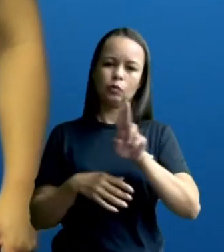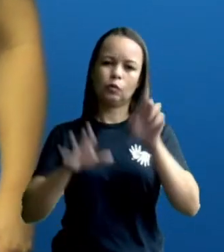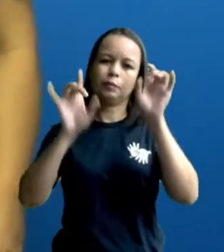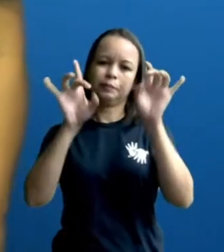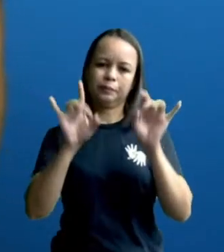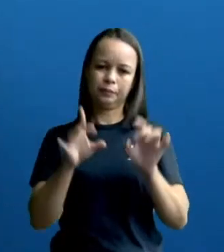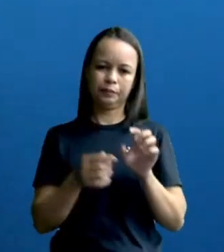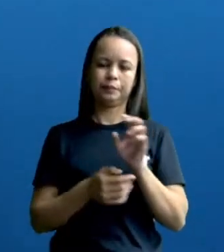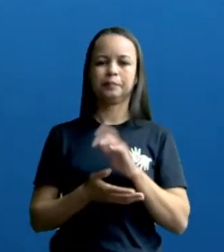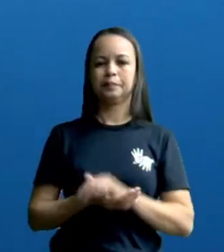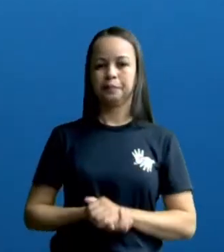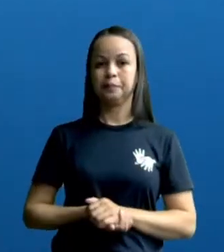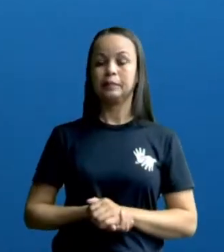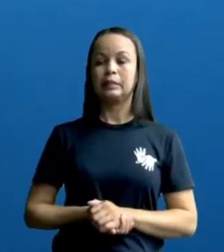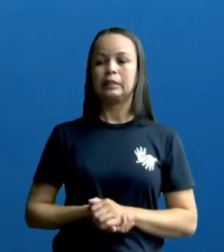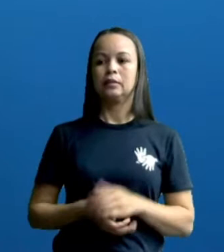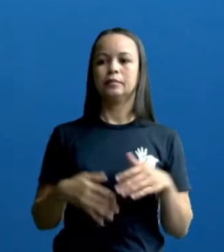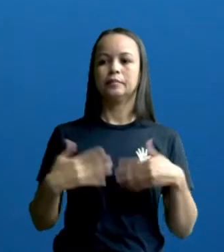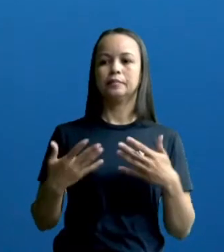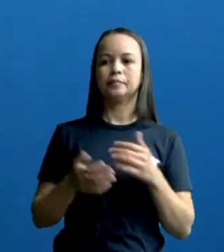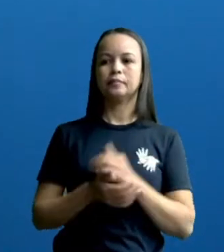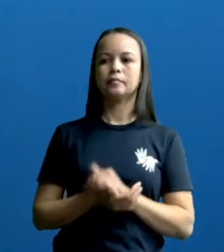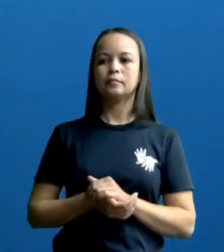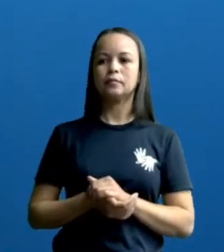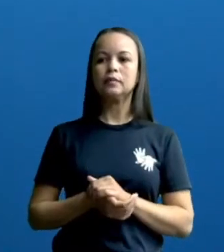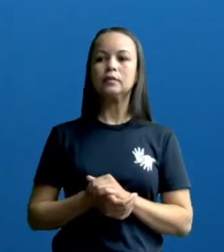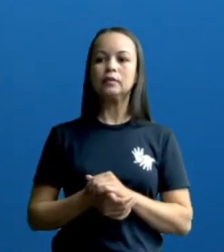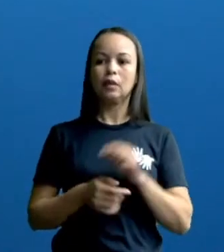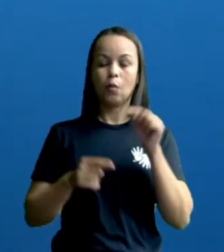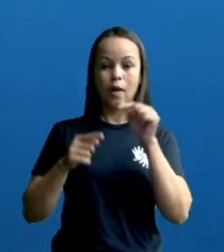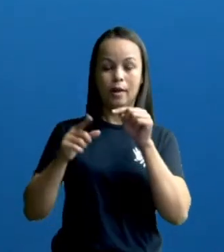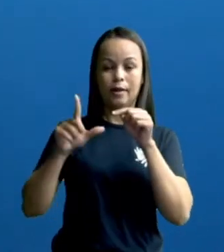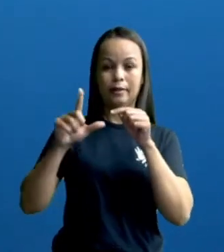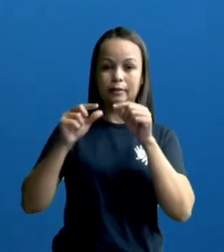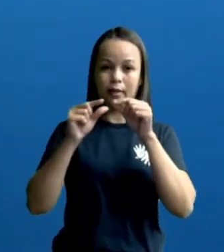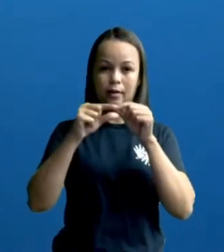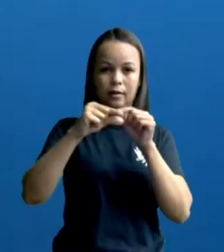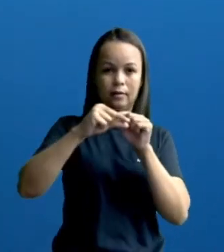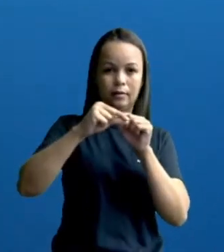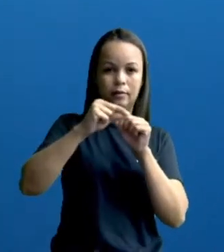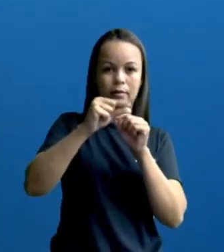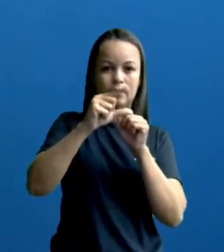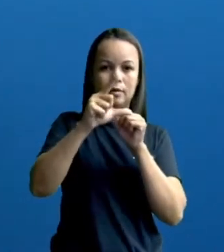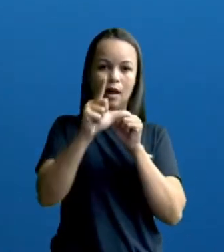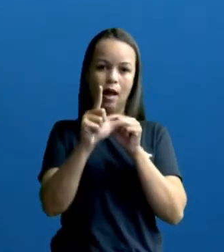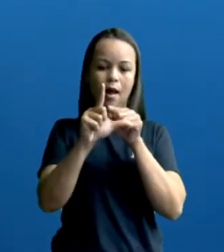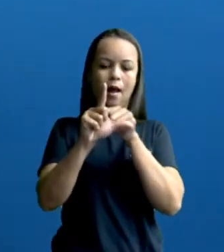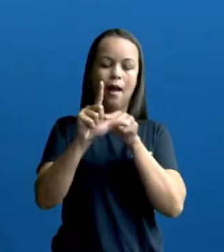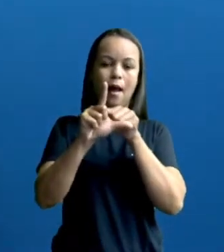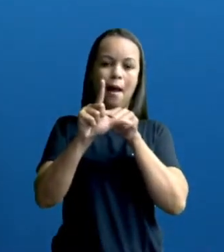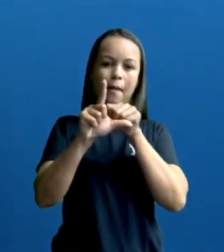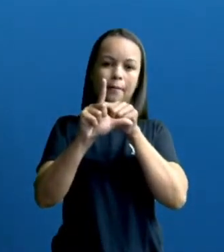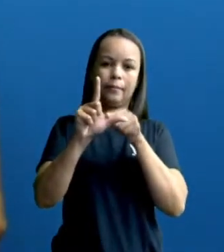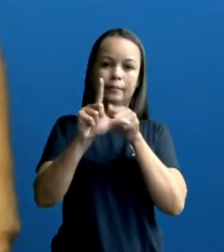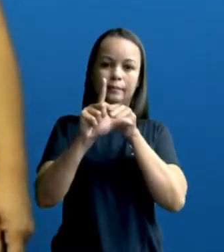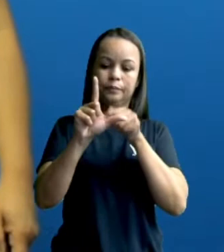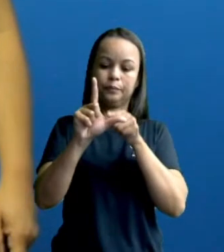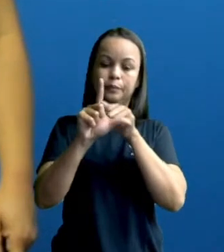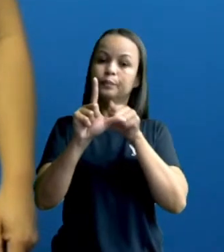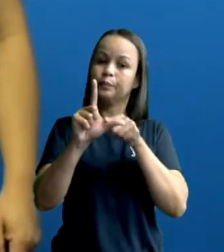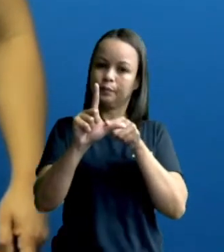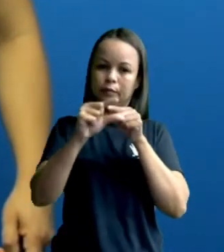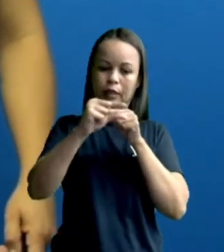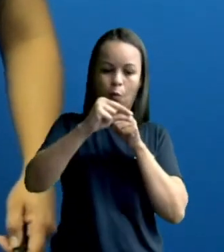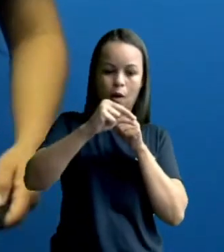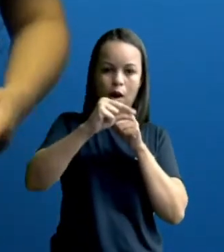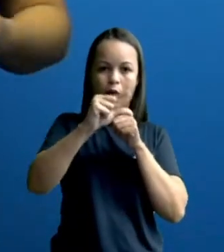tá certo? Então, ó, essa abertura aqui, ó, é que forma um